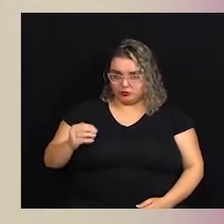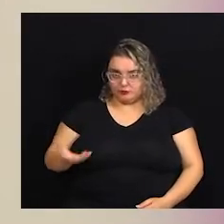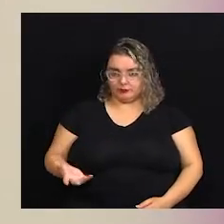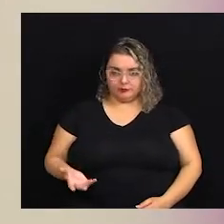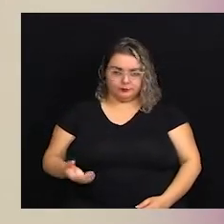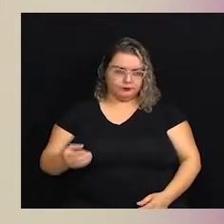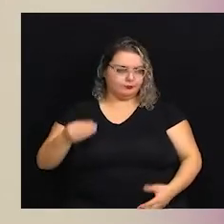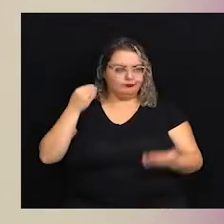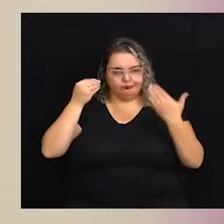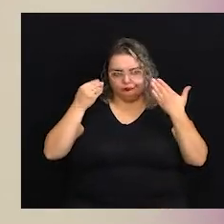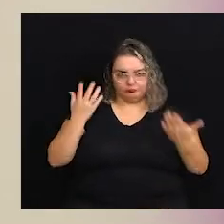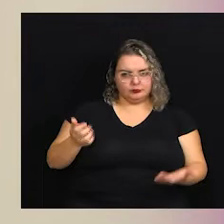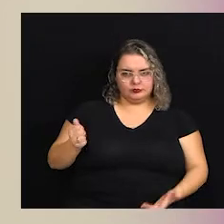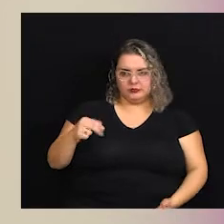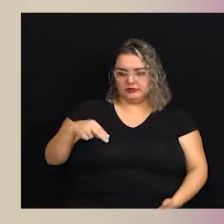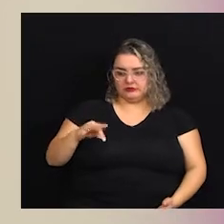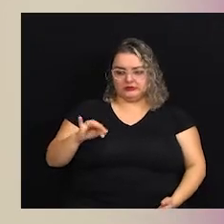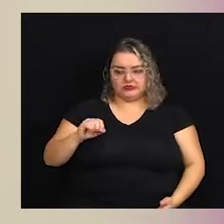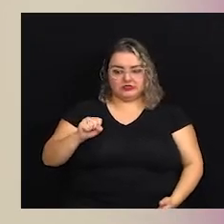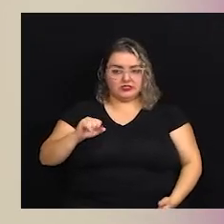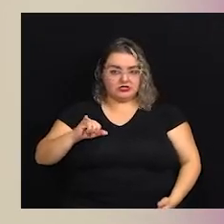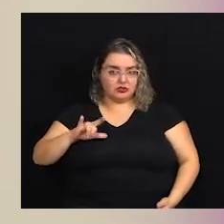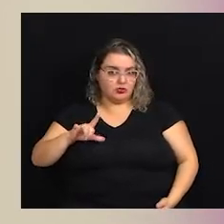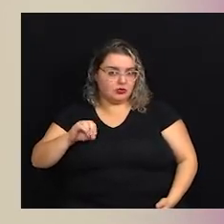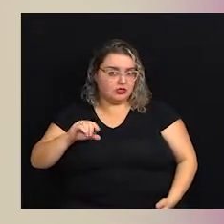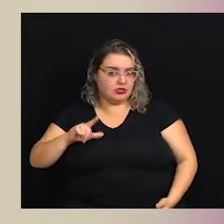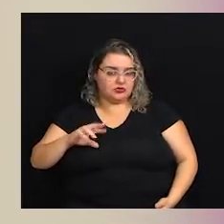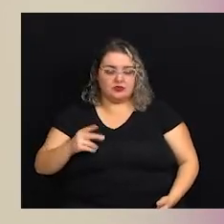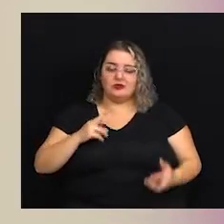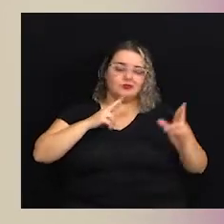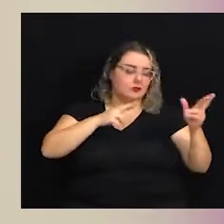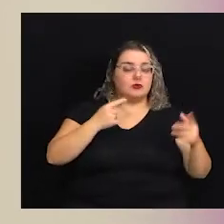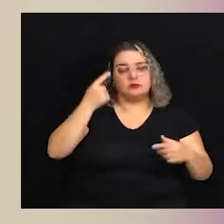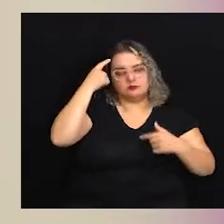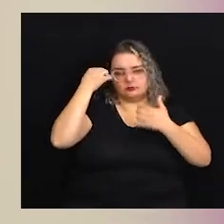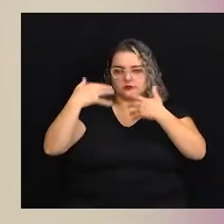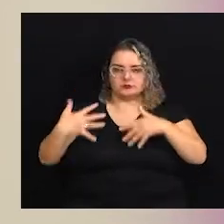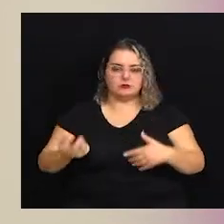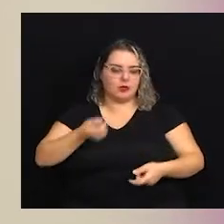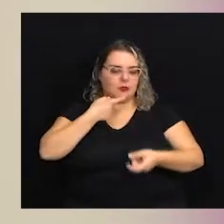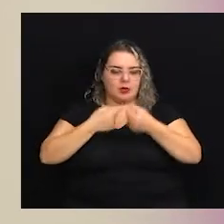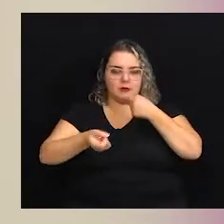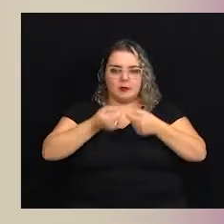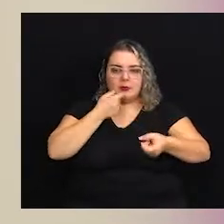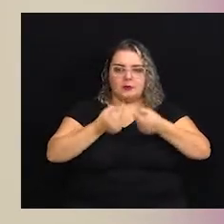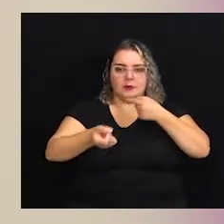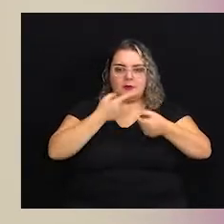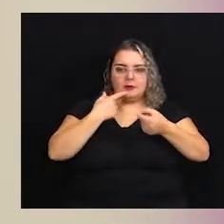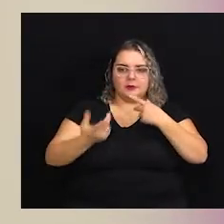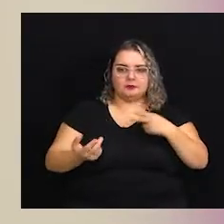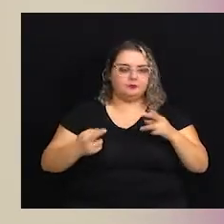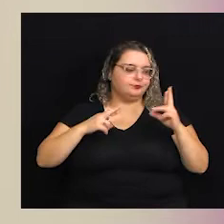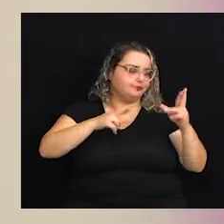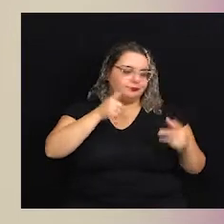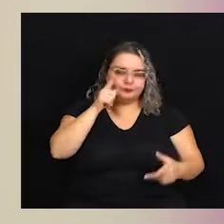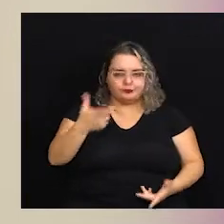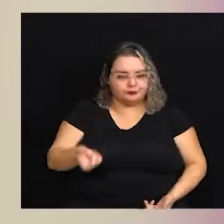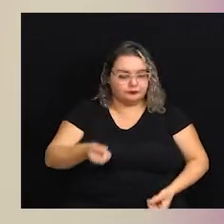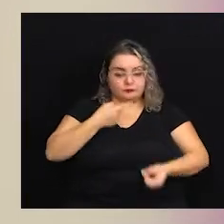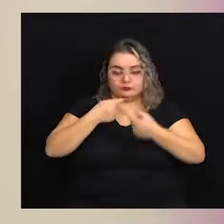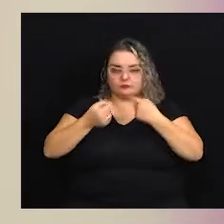psiquiatra ansiolítico, vai no psiquiatra antidepressivo, não durmo bem, vai no neurologista, não consigo dormir, remédio para